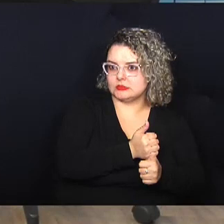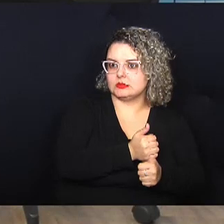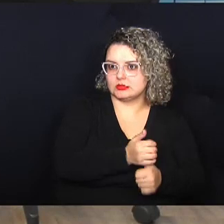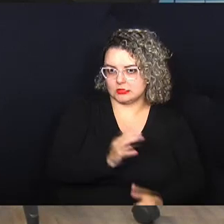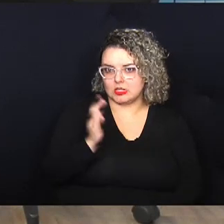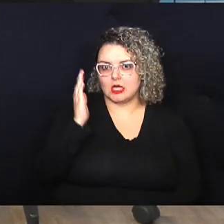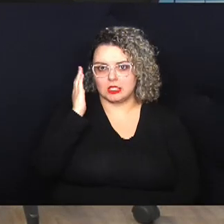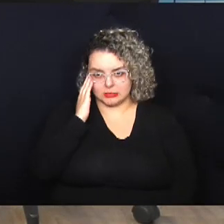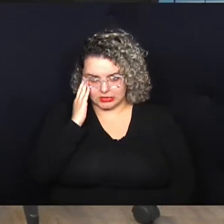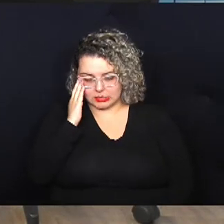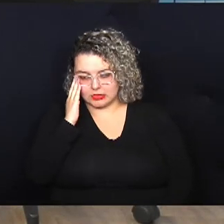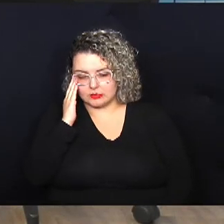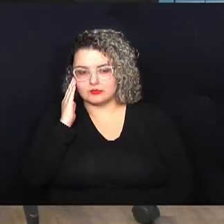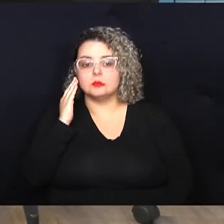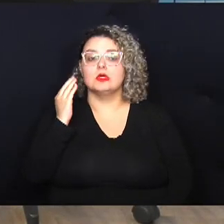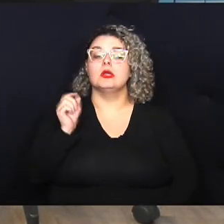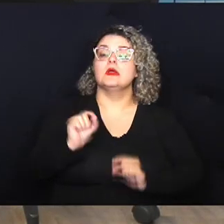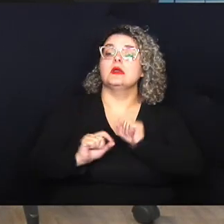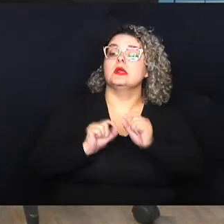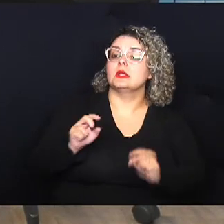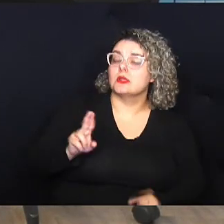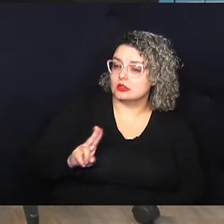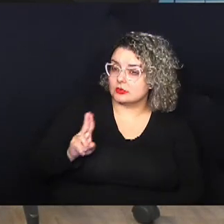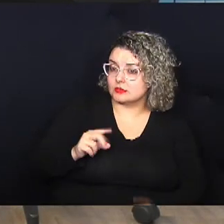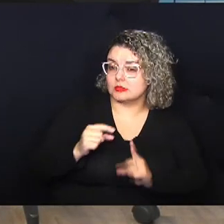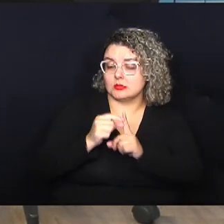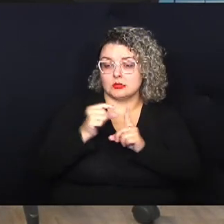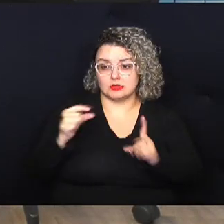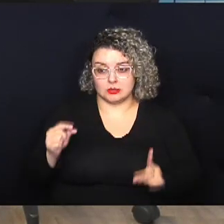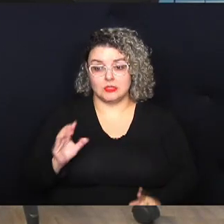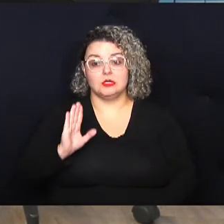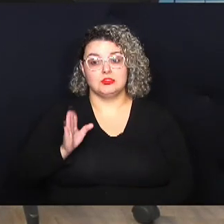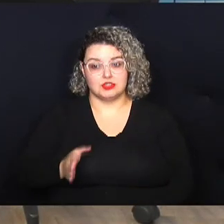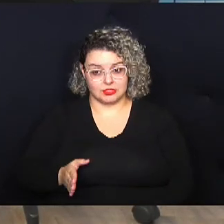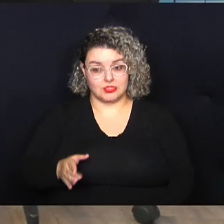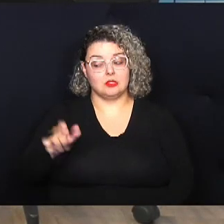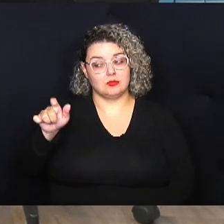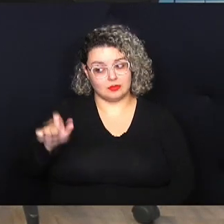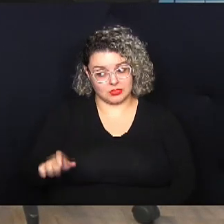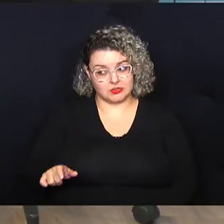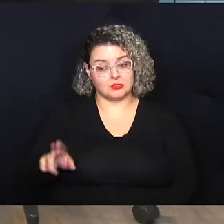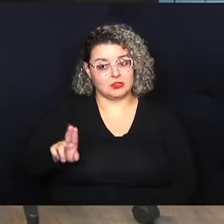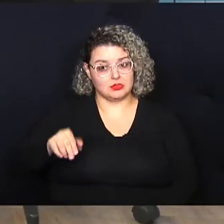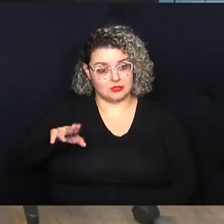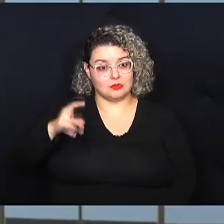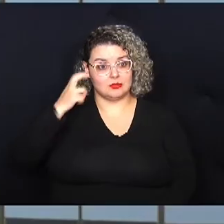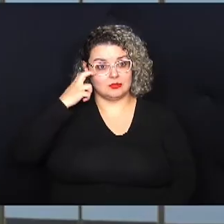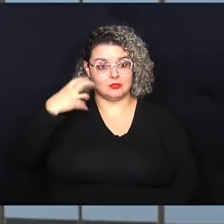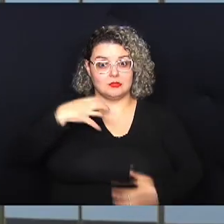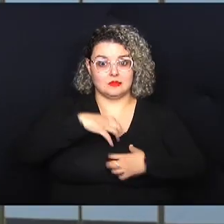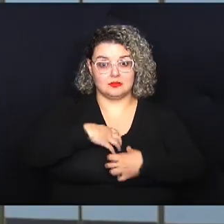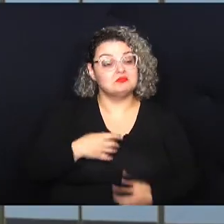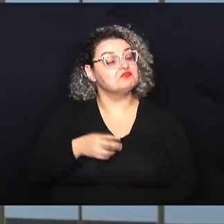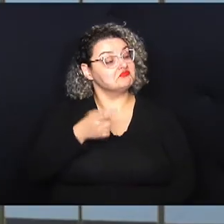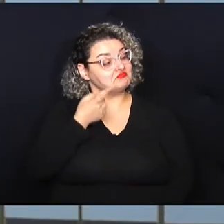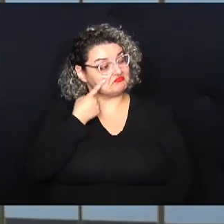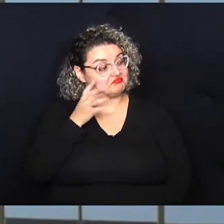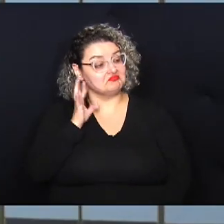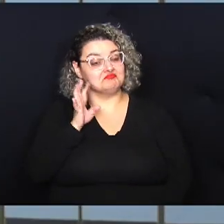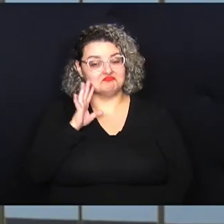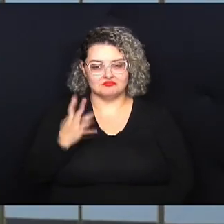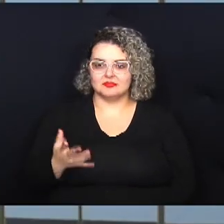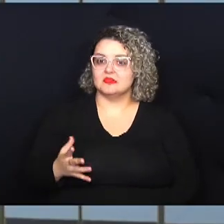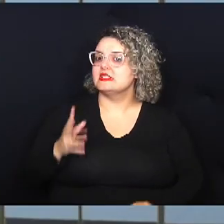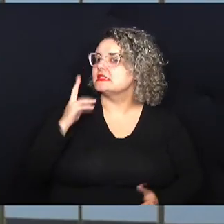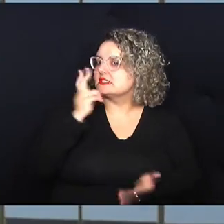Entendeu? Quem já usa mais essa frase já é uma pessoa que usa a inteligência emocional. Olha, porque nós, a todo